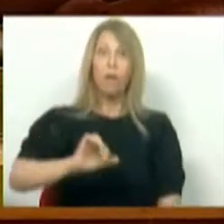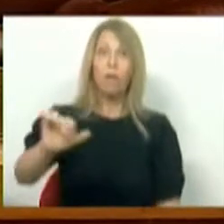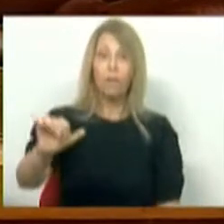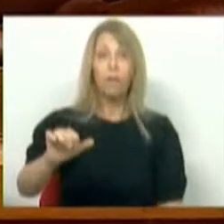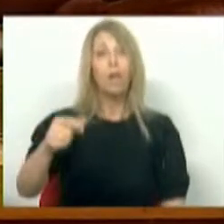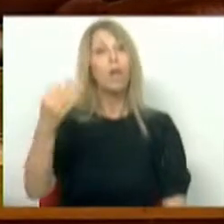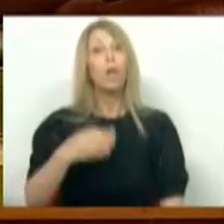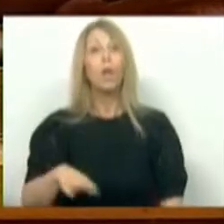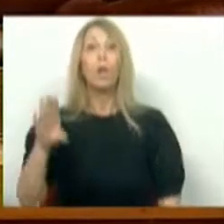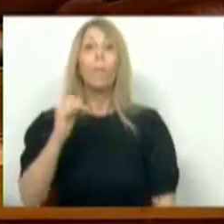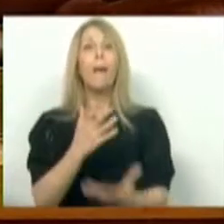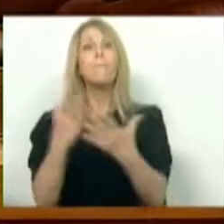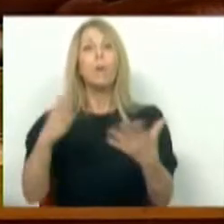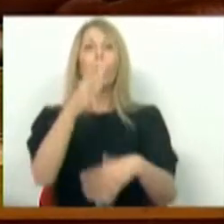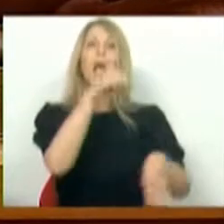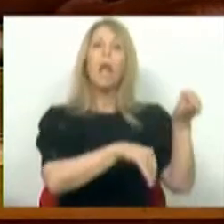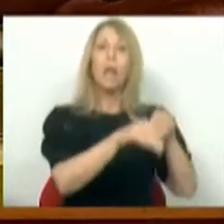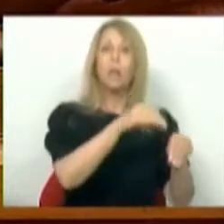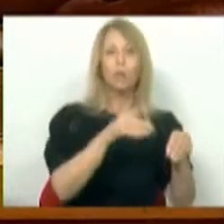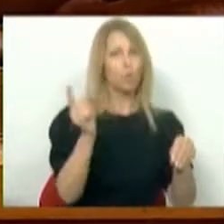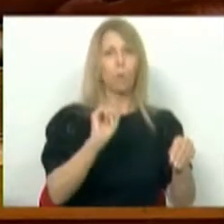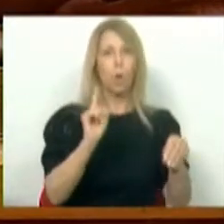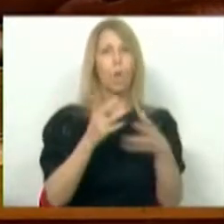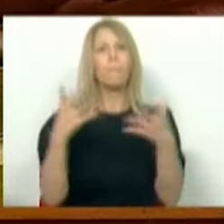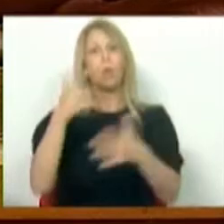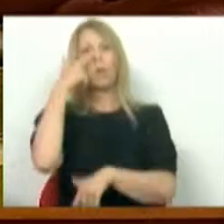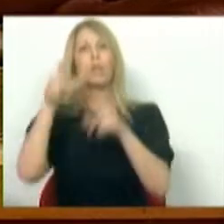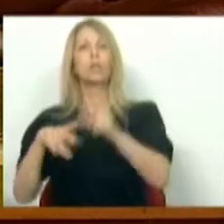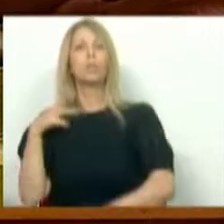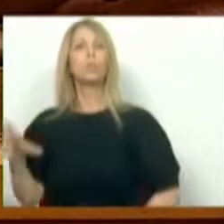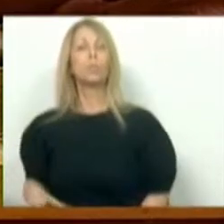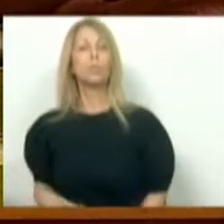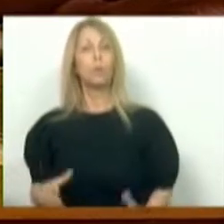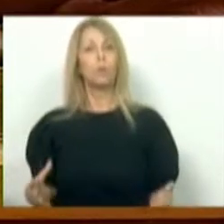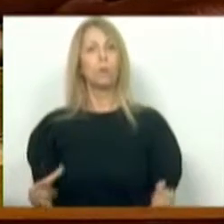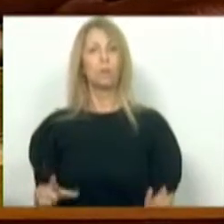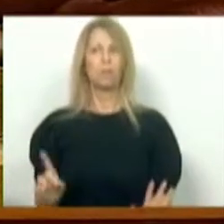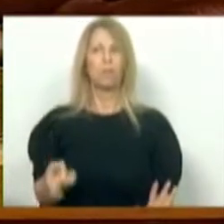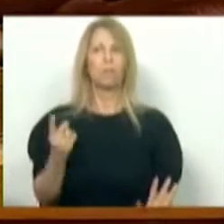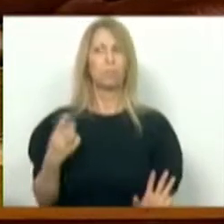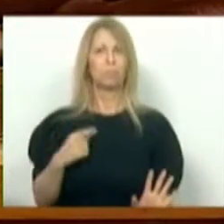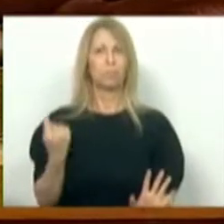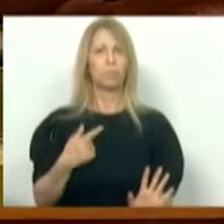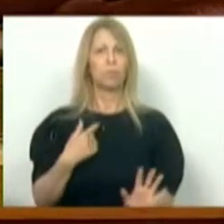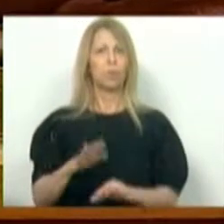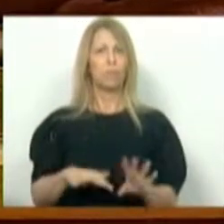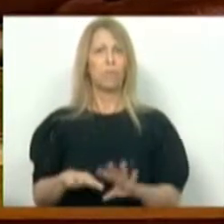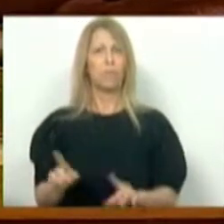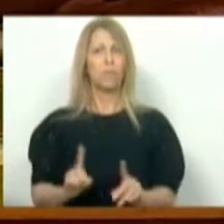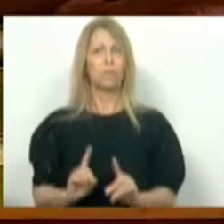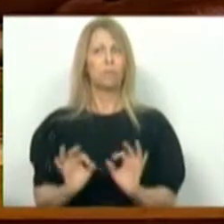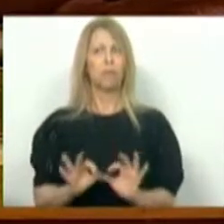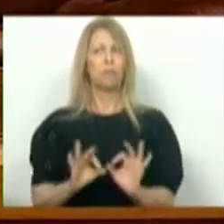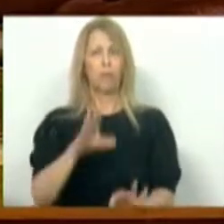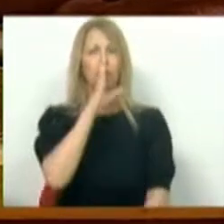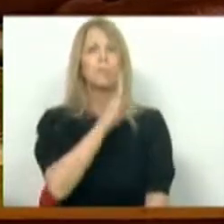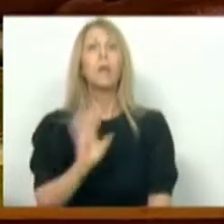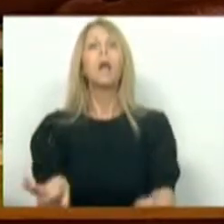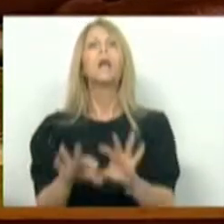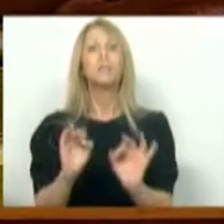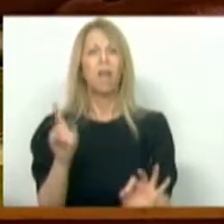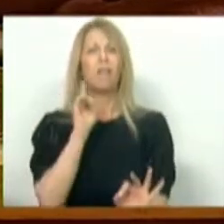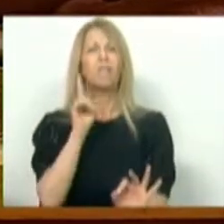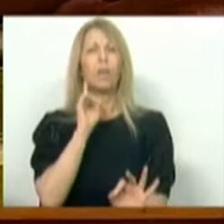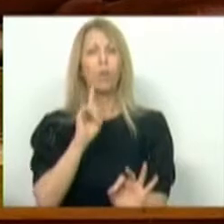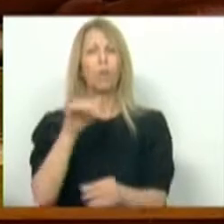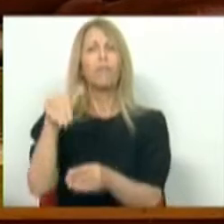dos eleitores, mas não a maioria dos portugueses. Não faremos idêntico exercício sobre quanto valem os votos do Chega. E por essa ordem